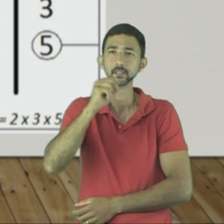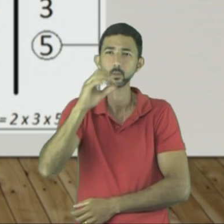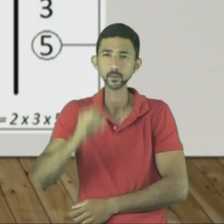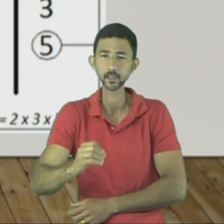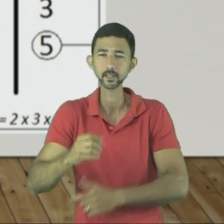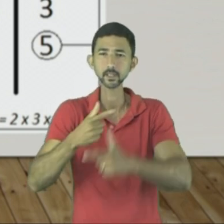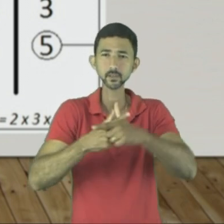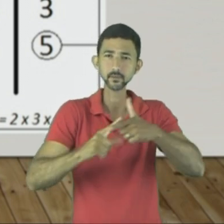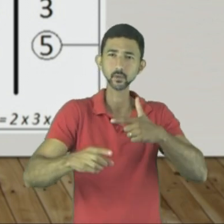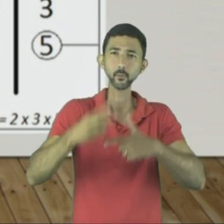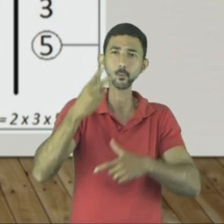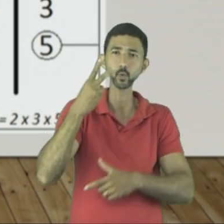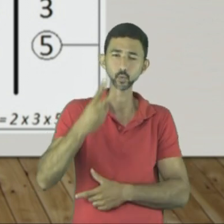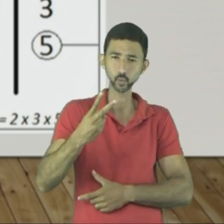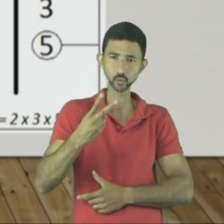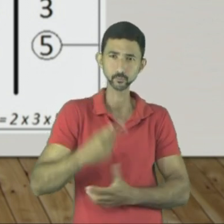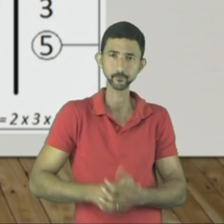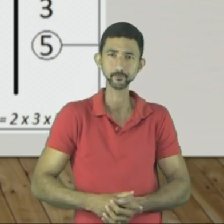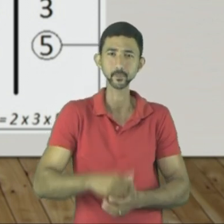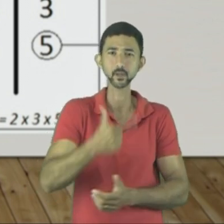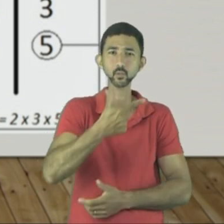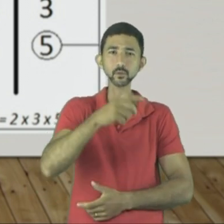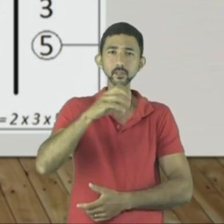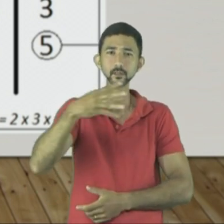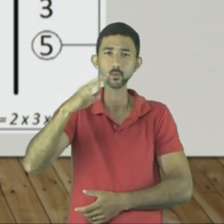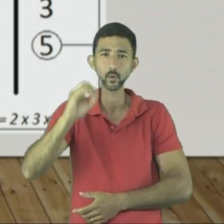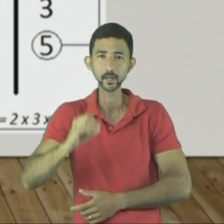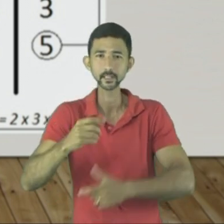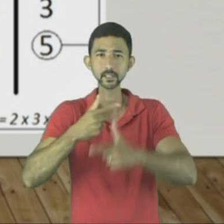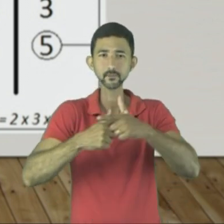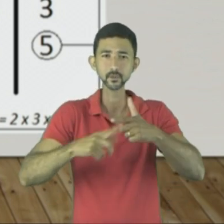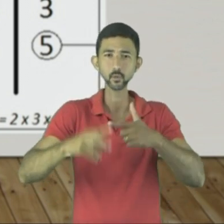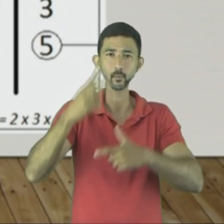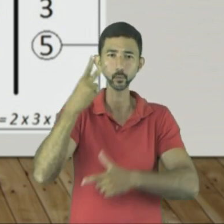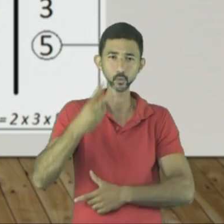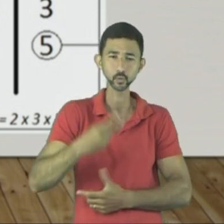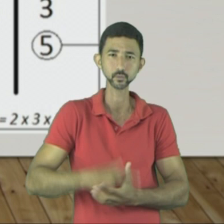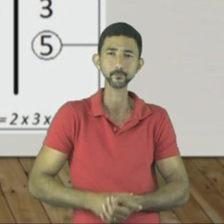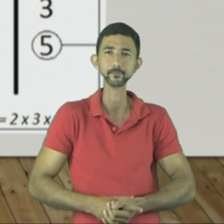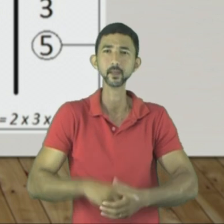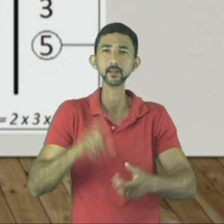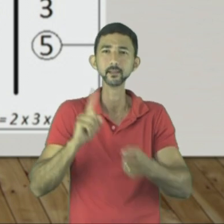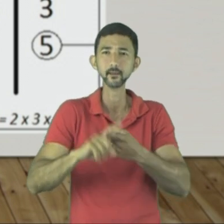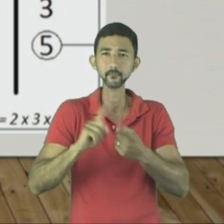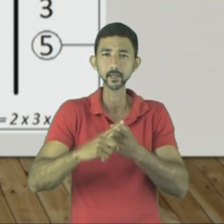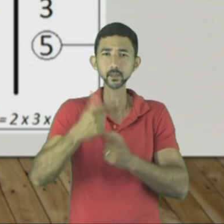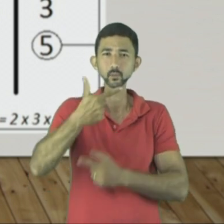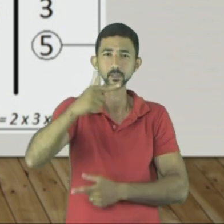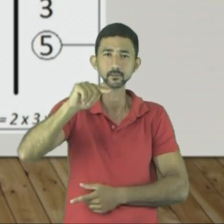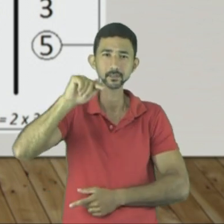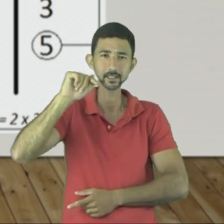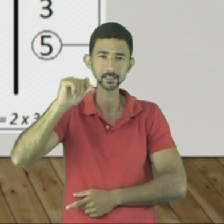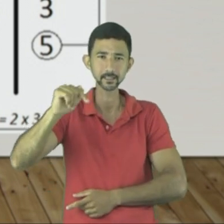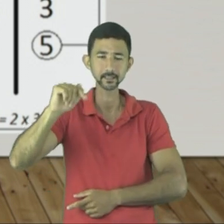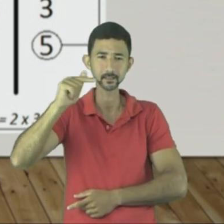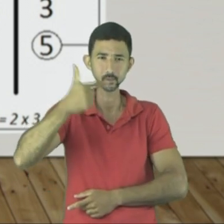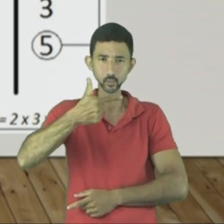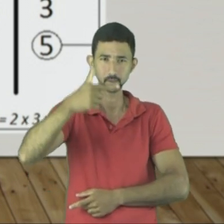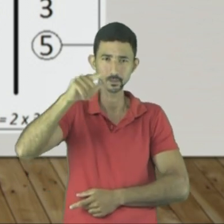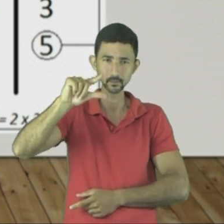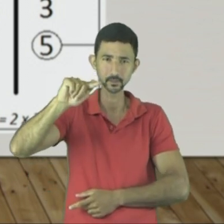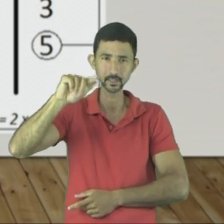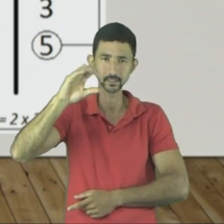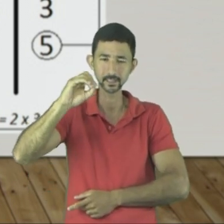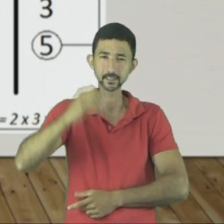divisível por 2, o 240 também é divisível por 2 e o 270 também é divisível por 2, porque são números